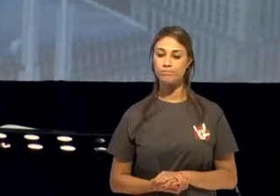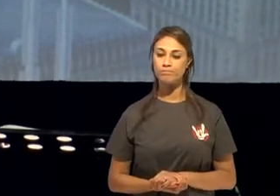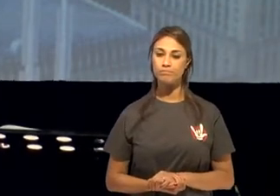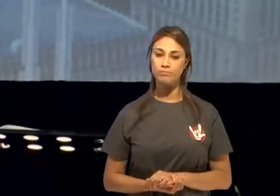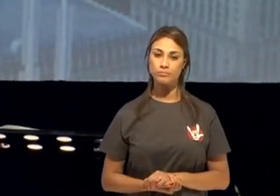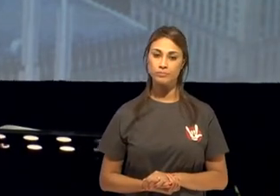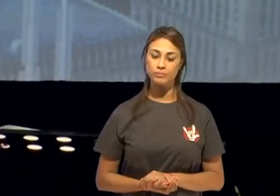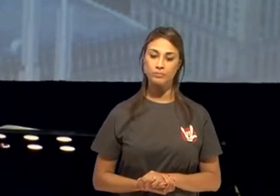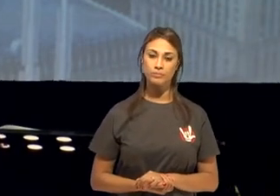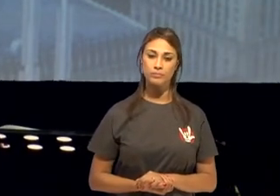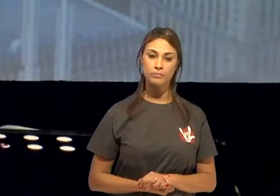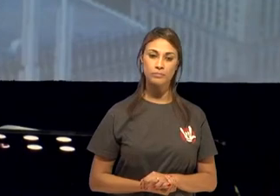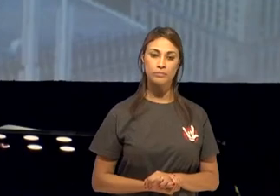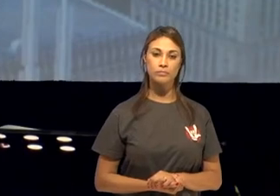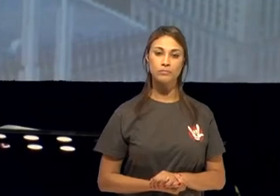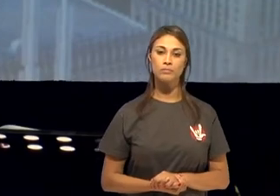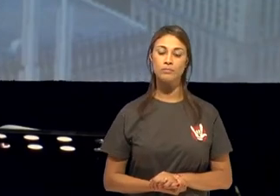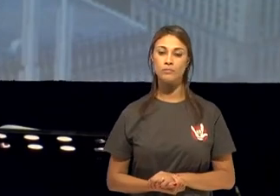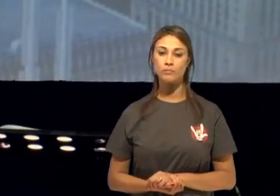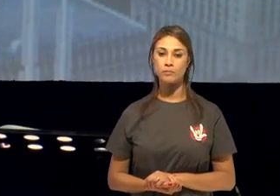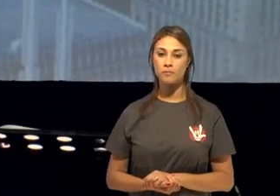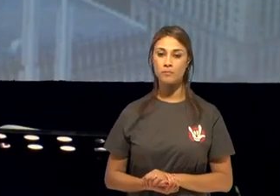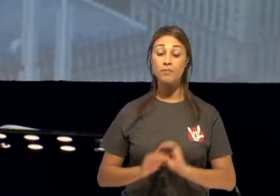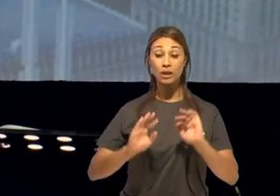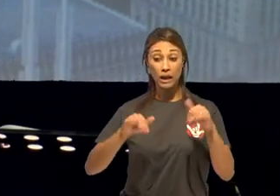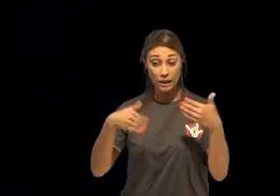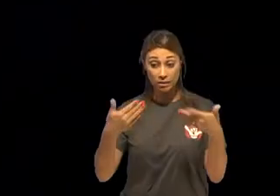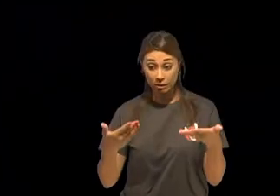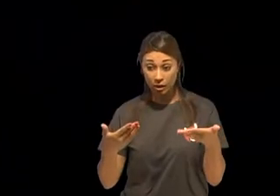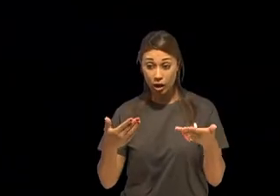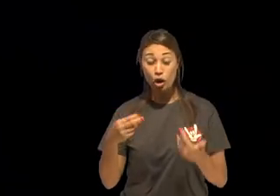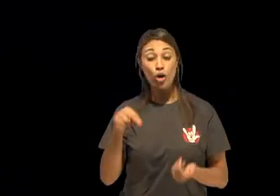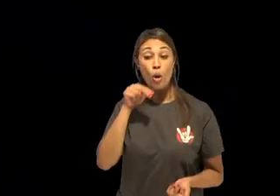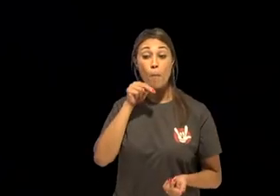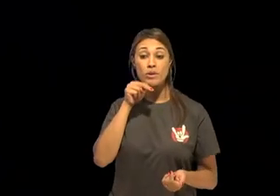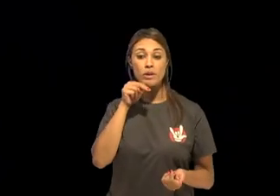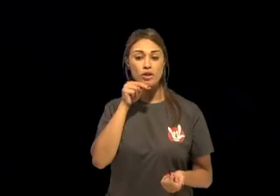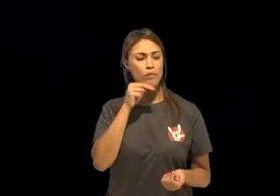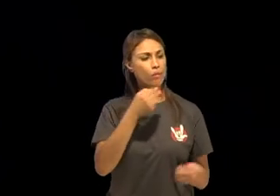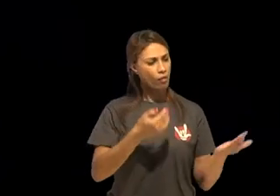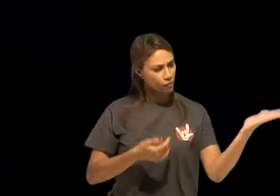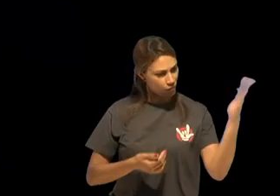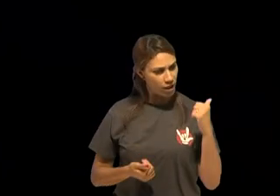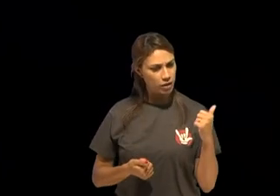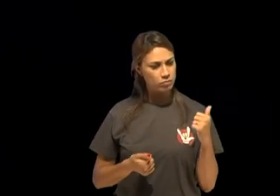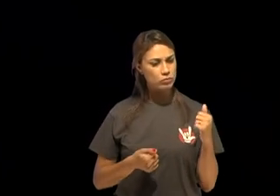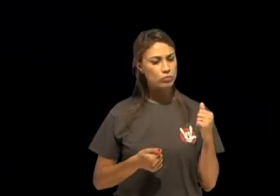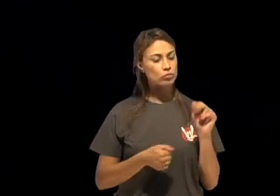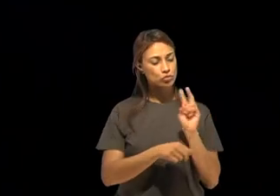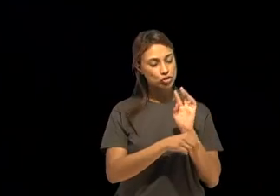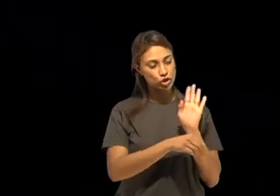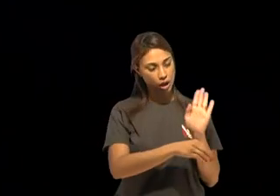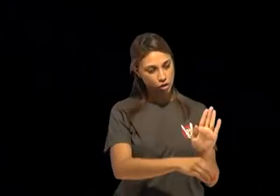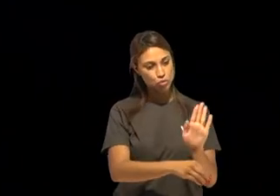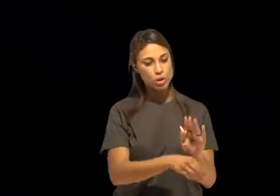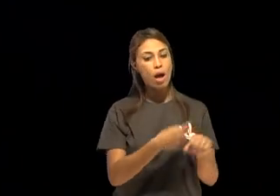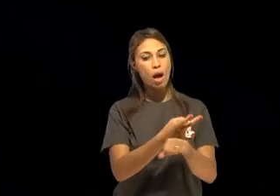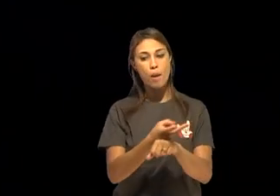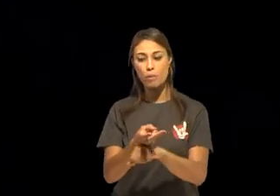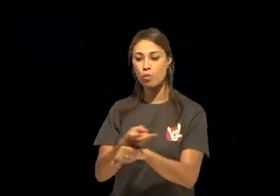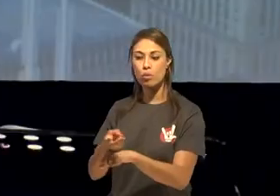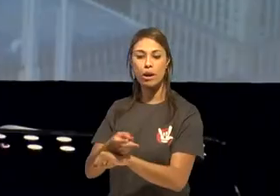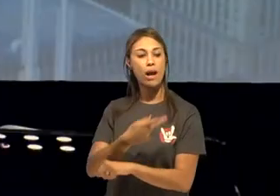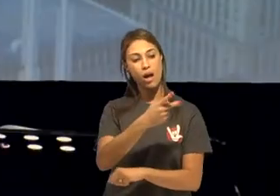quando meu pai falou assim: entra aqui dentro do meu carro, vamos procurar suas filhas. Meu pai é um homem de